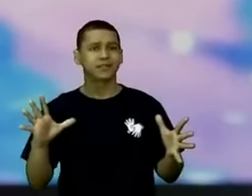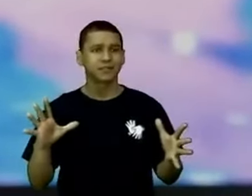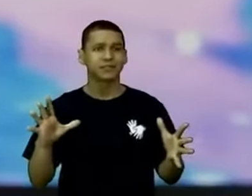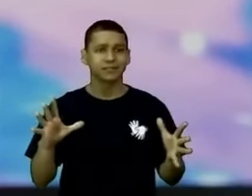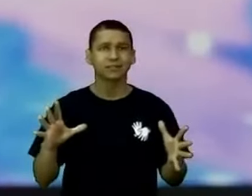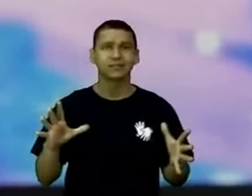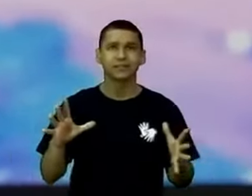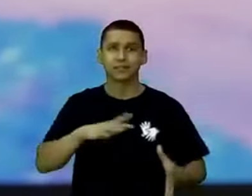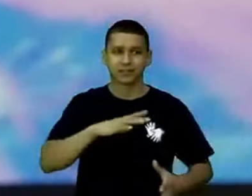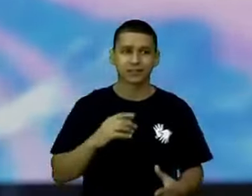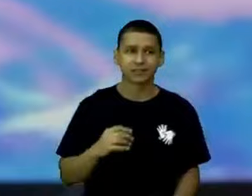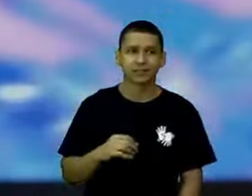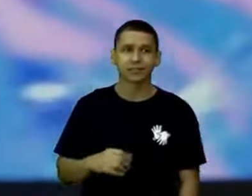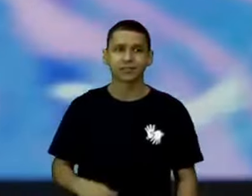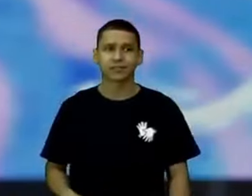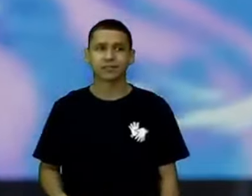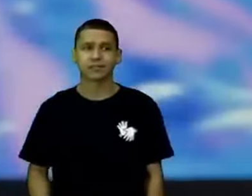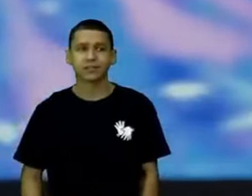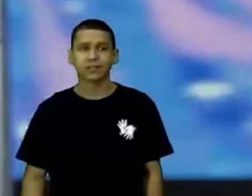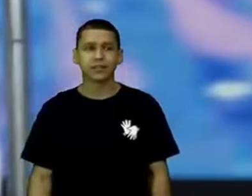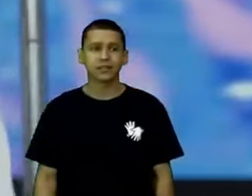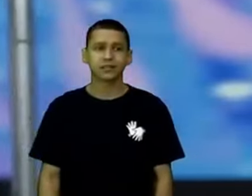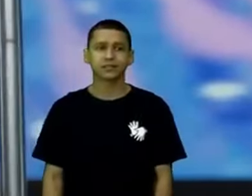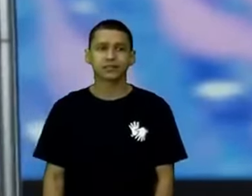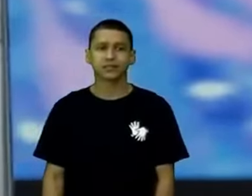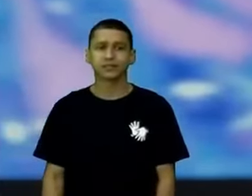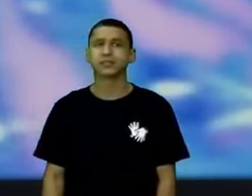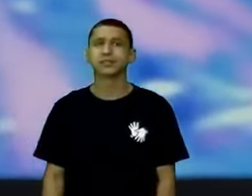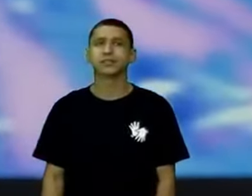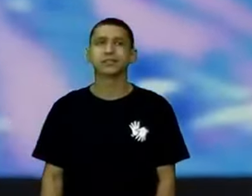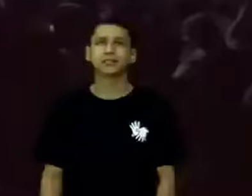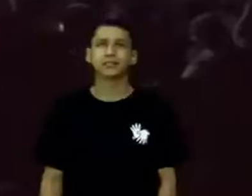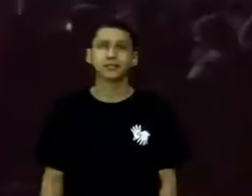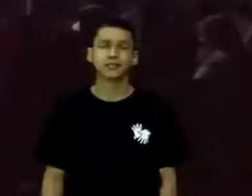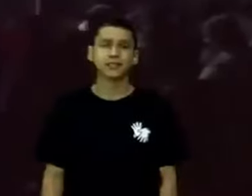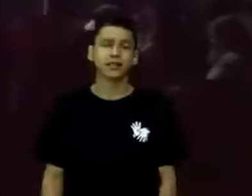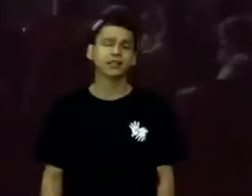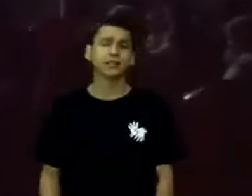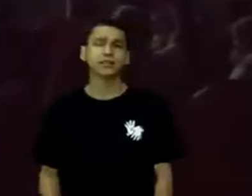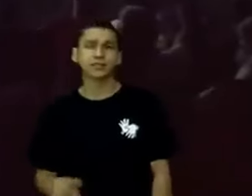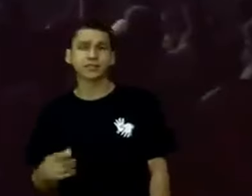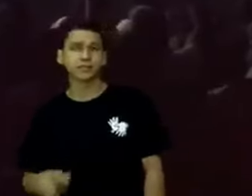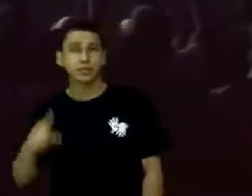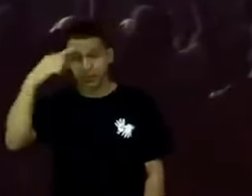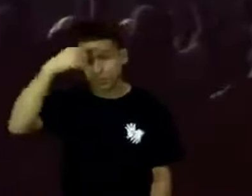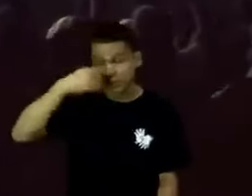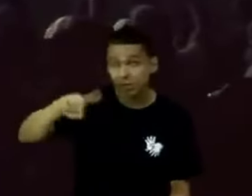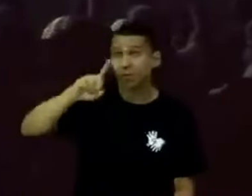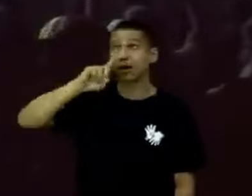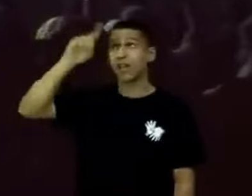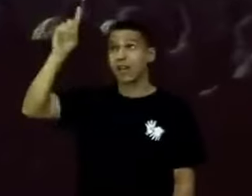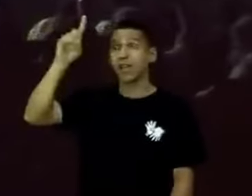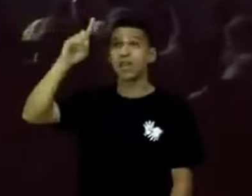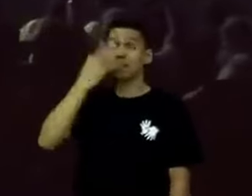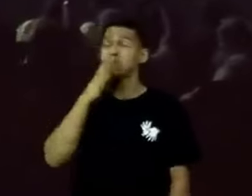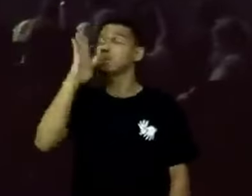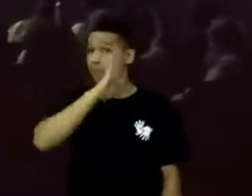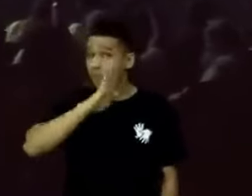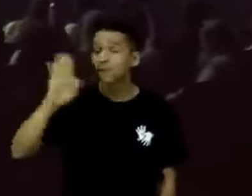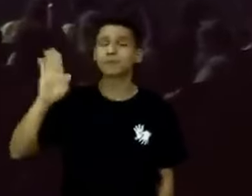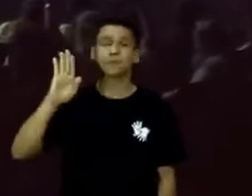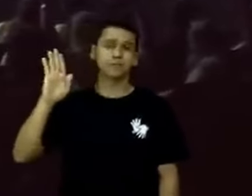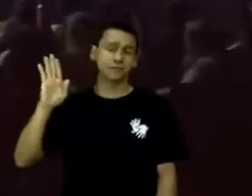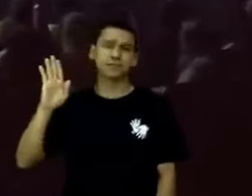ataques do teu adversário. E a raiva dele de você é que toda semana ele promete que vai acabar